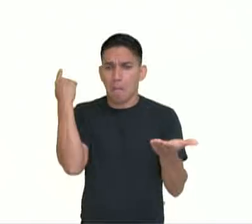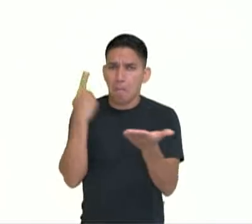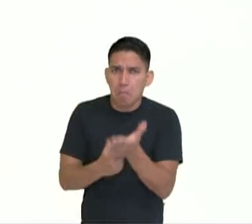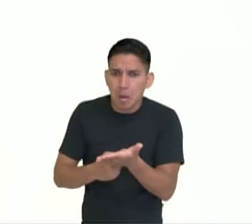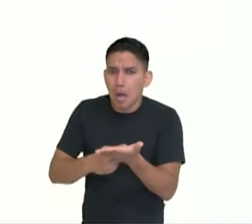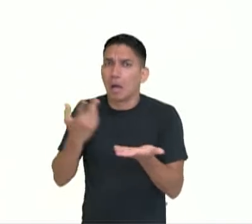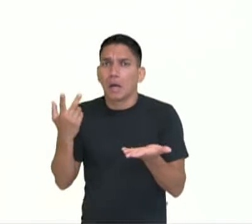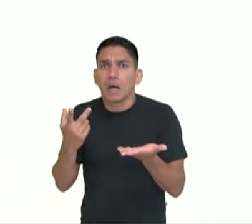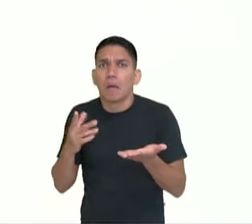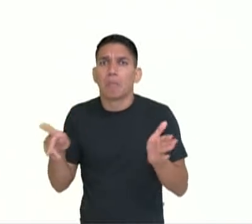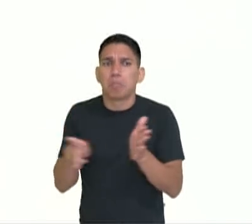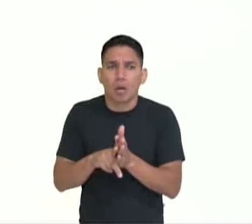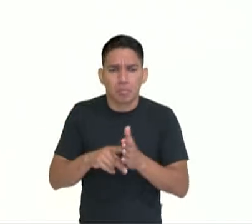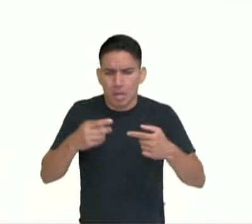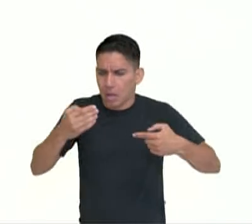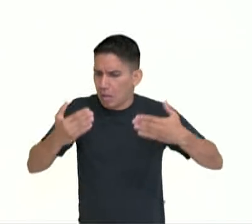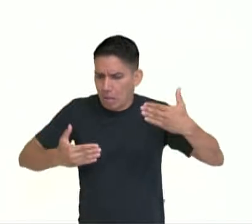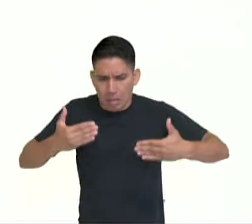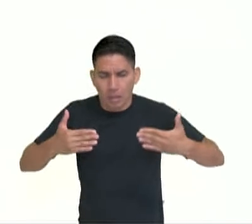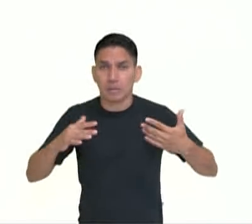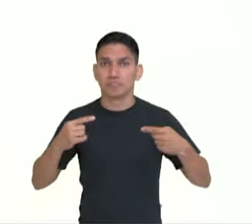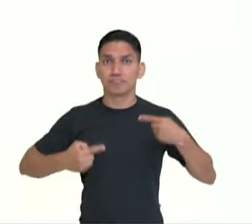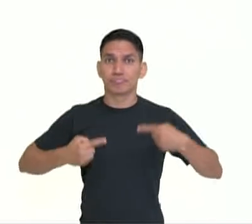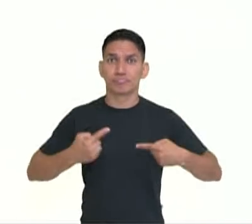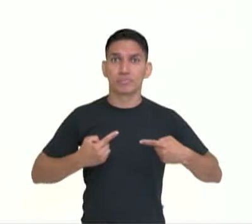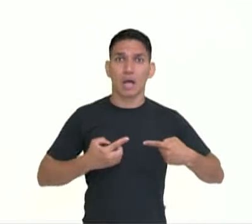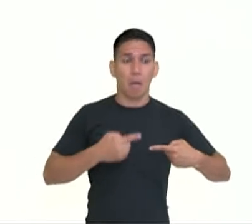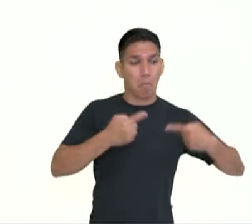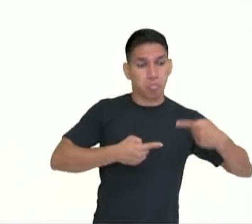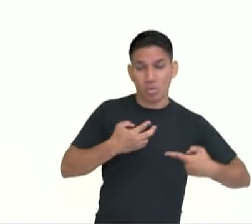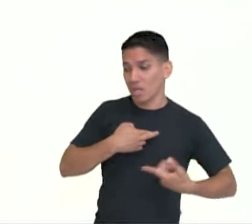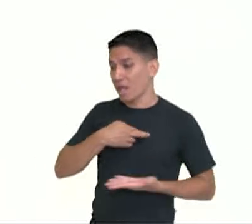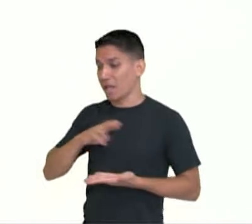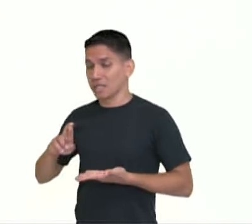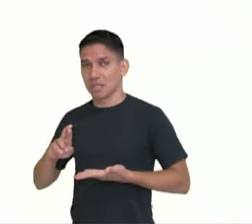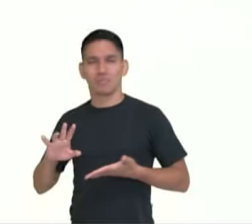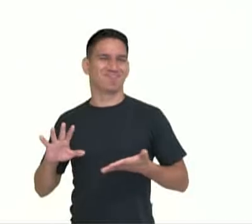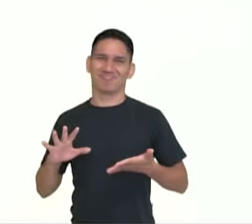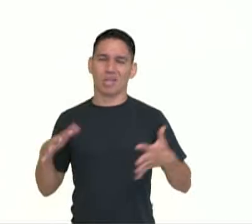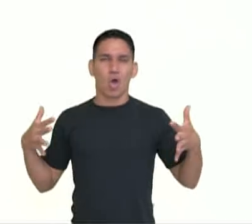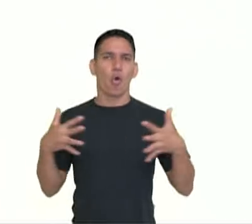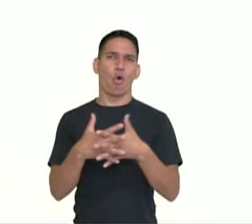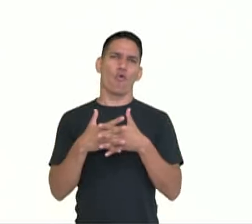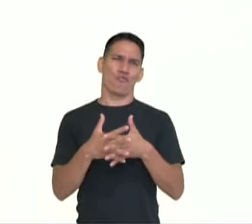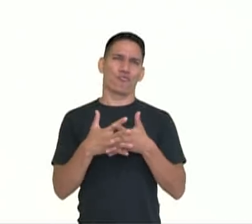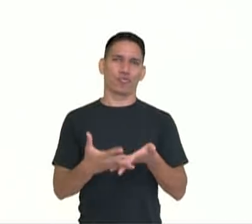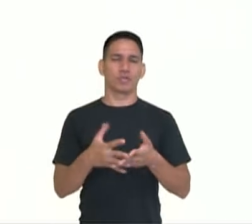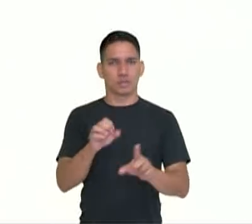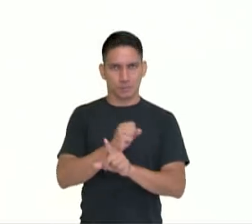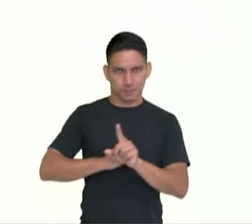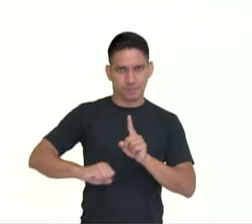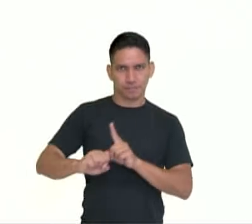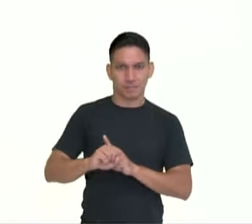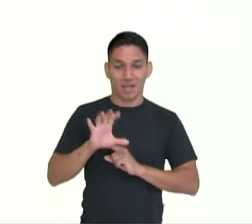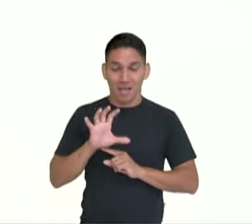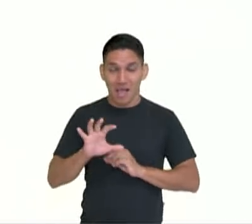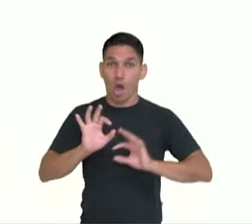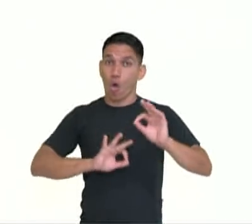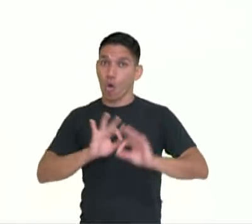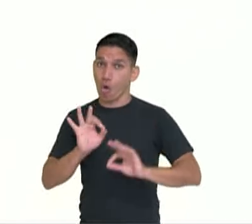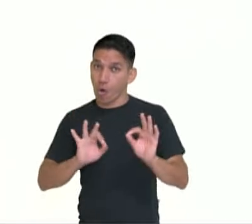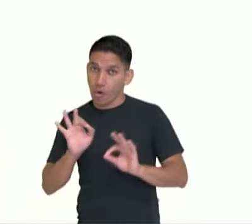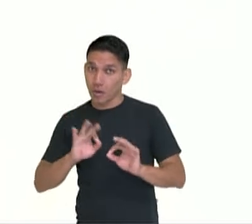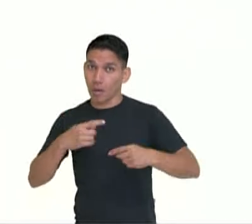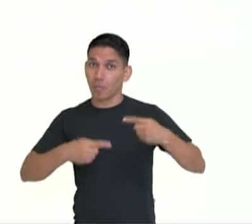política e a religião. A política e a religião se confundiam dentro dessa estrutura. Essa forma de organização política é denominada